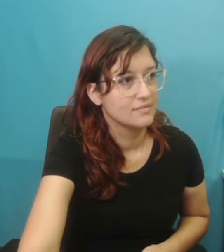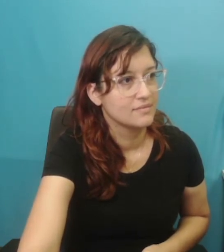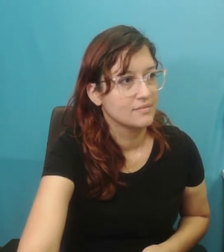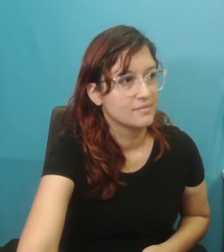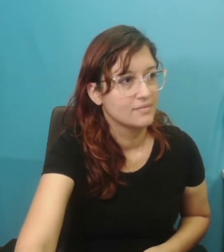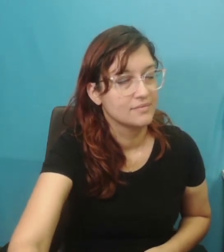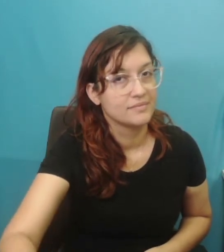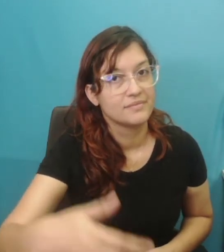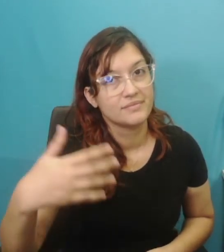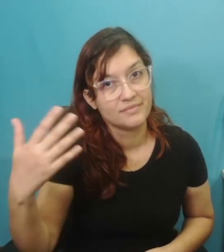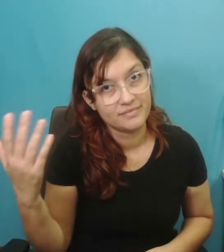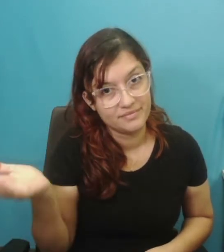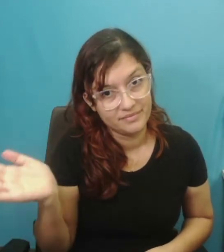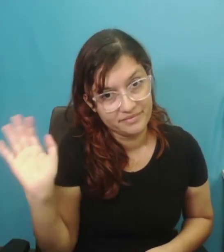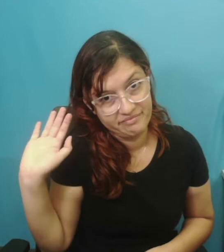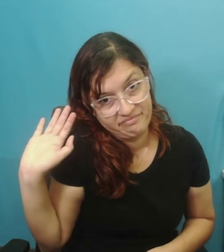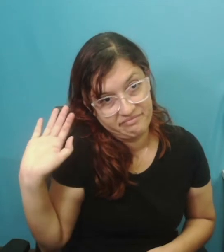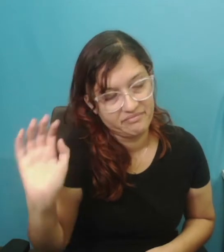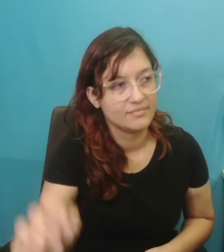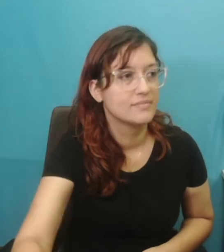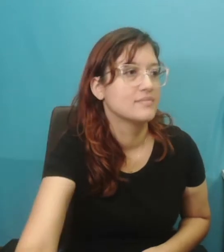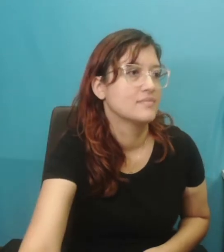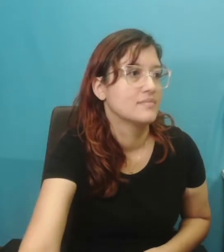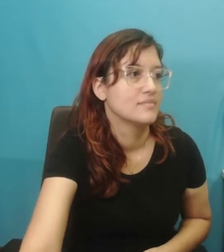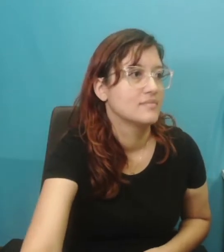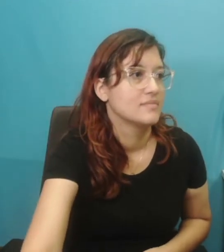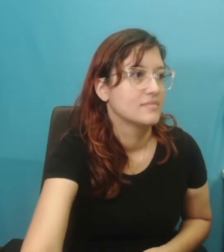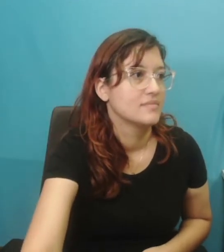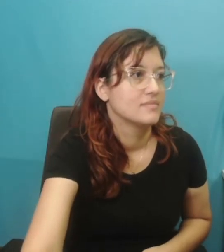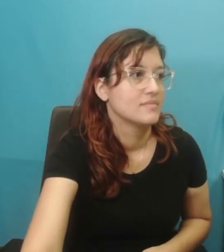250 dividido por 10, viu?